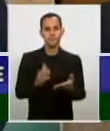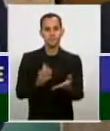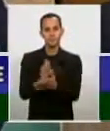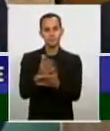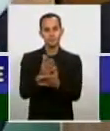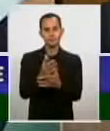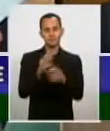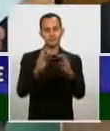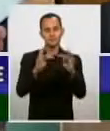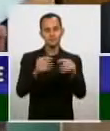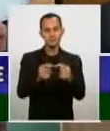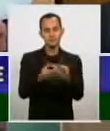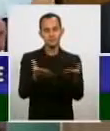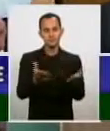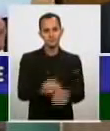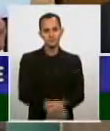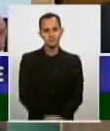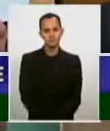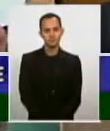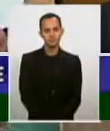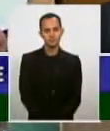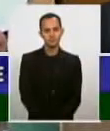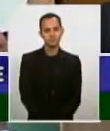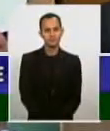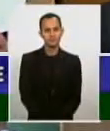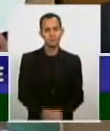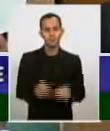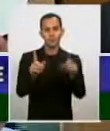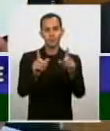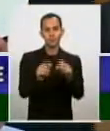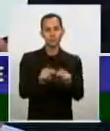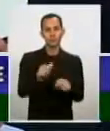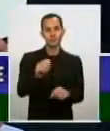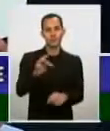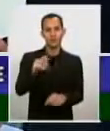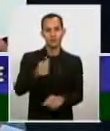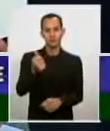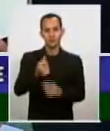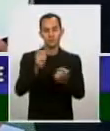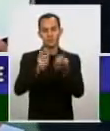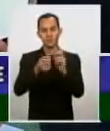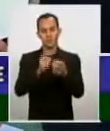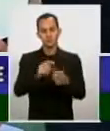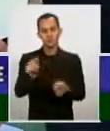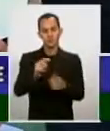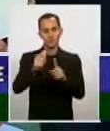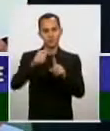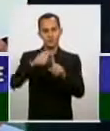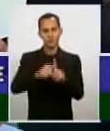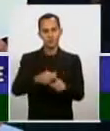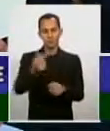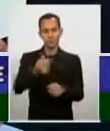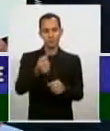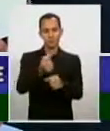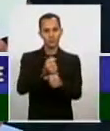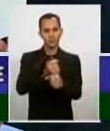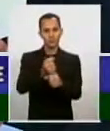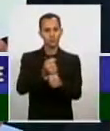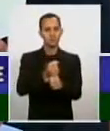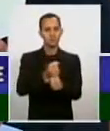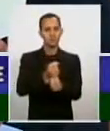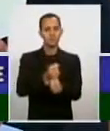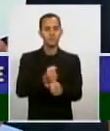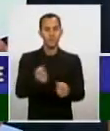Aprovado por unanimidade o resumo da ata da primeira reunião do sétimo período da segunda sessão